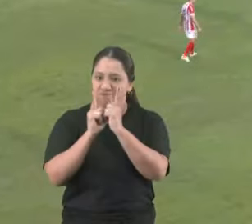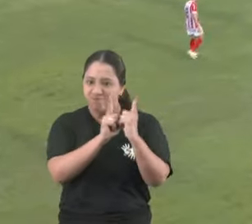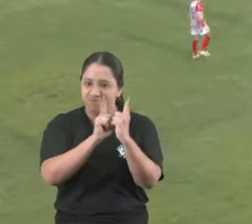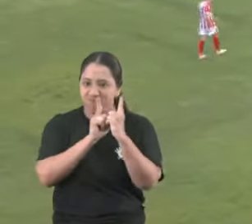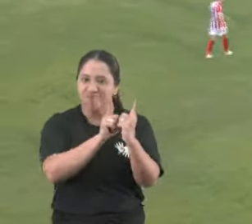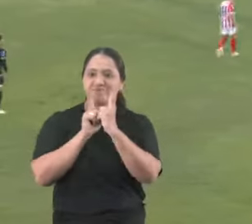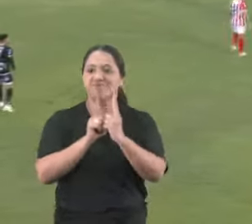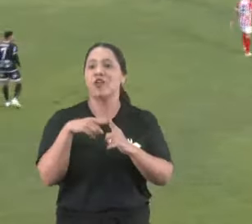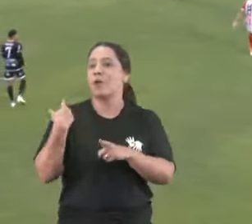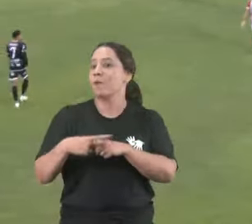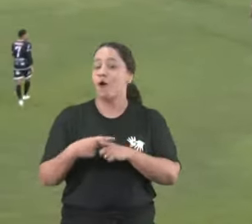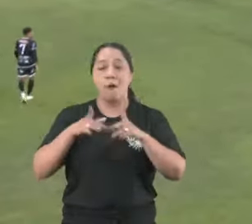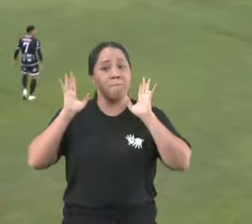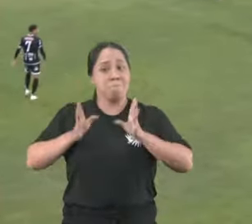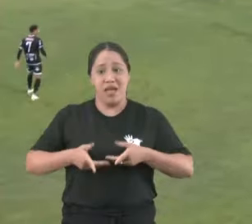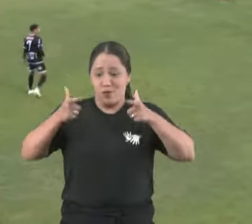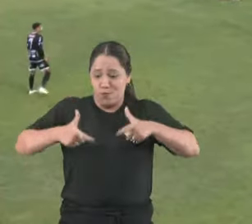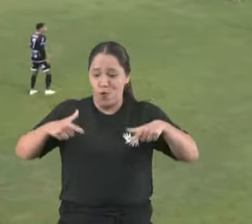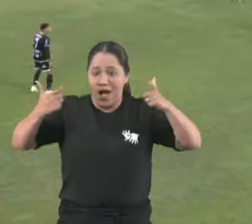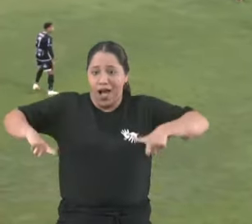porque jogam na mesma faixa de campo.